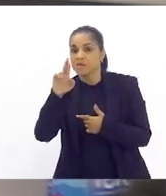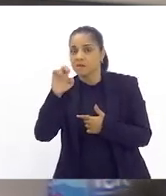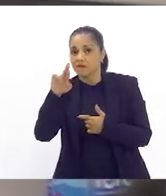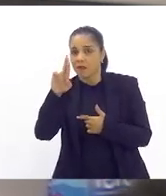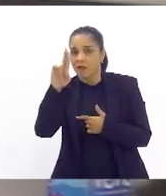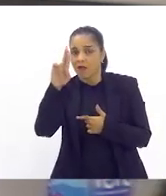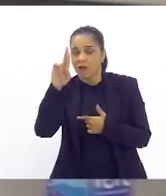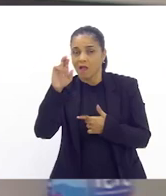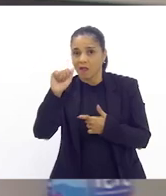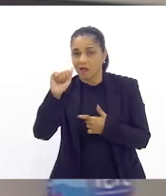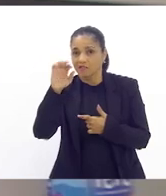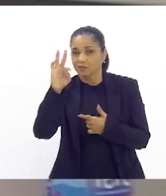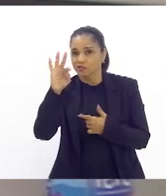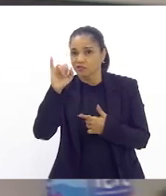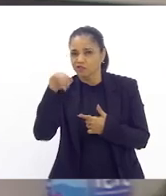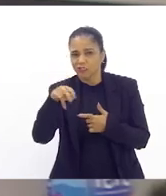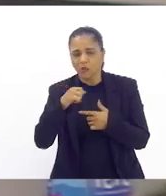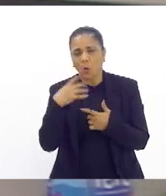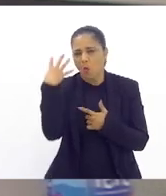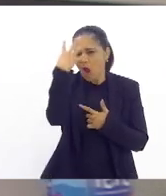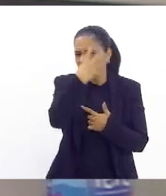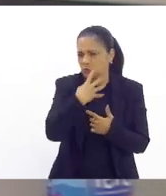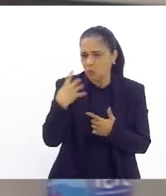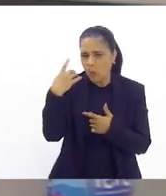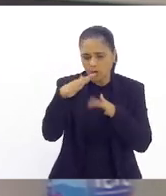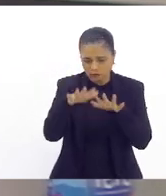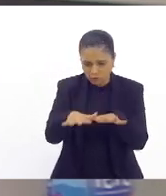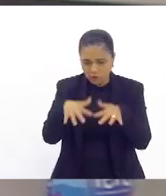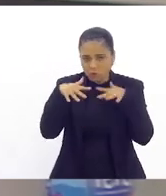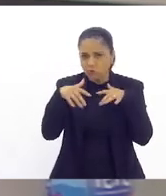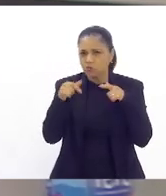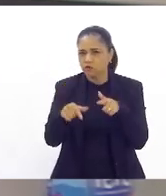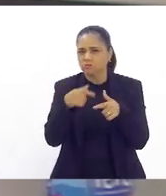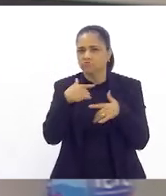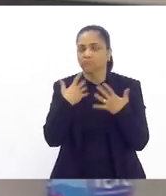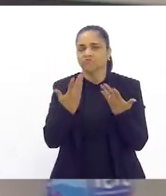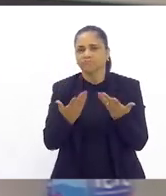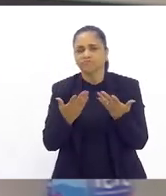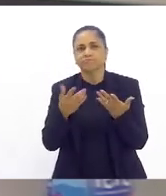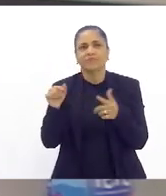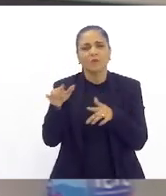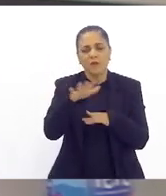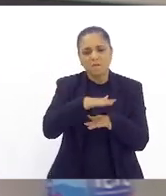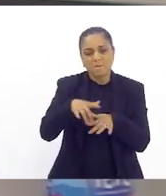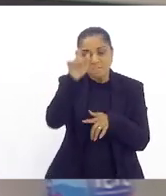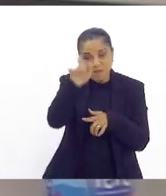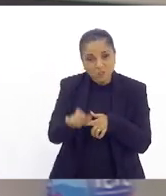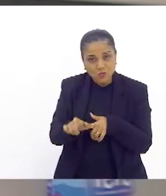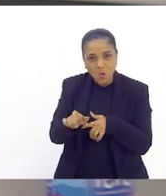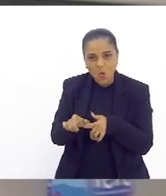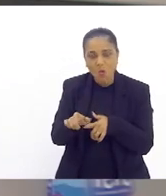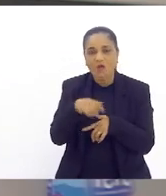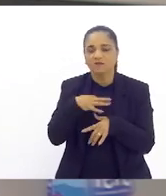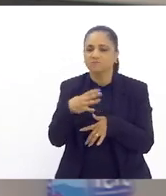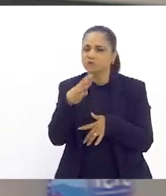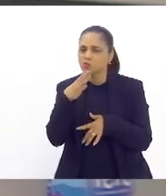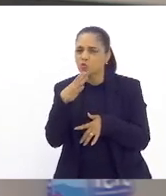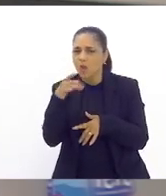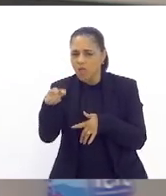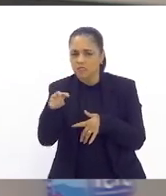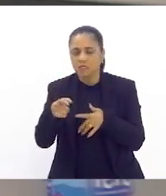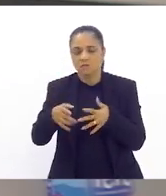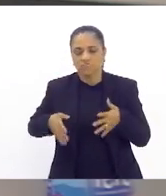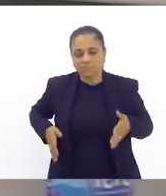três quatro horas de audiência ninguém aguentava mais e aí uma figura folclórica da cidade que é deficiente físico